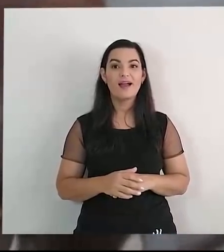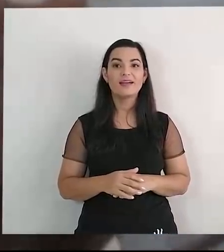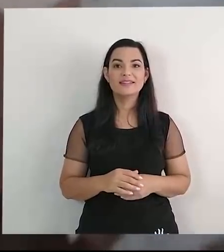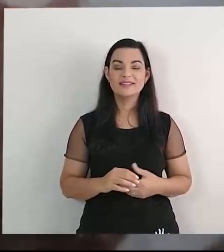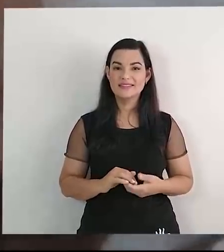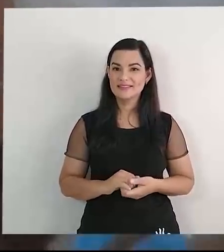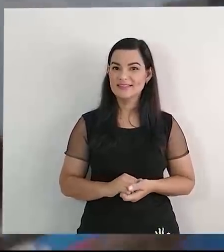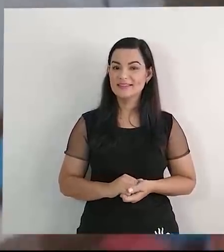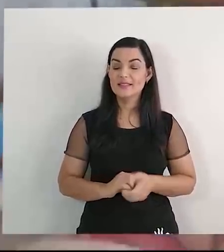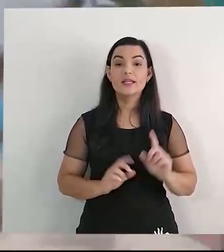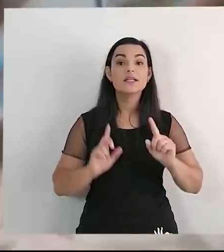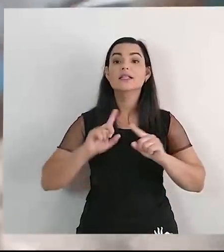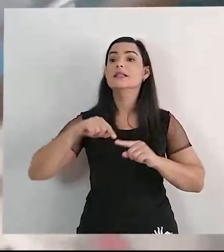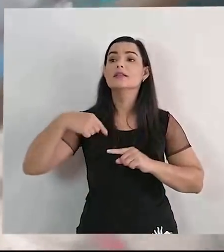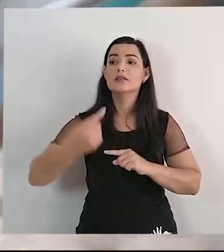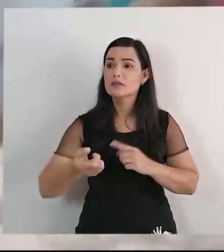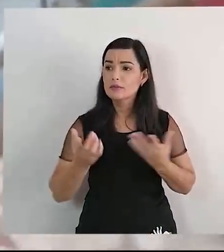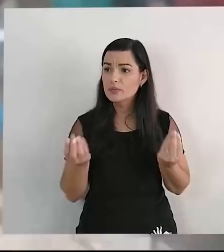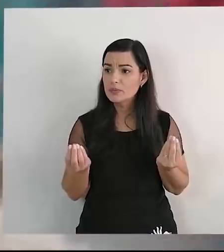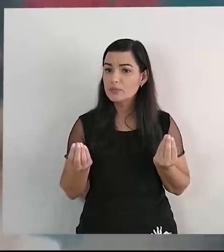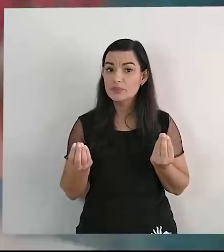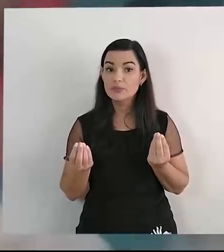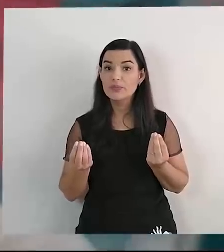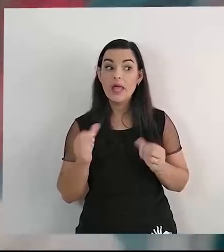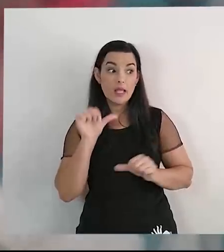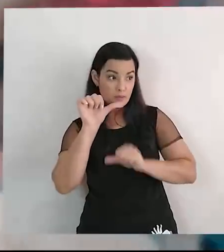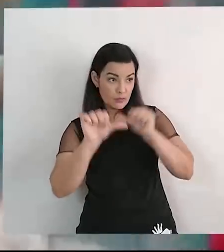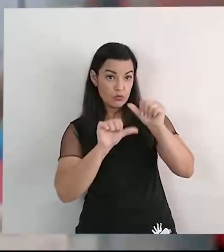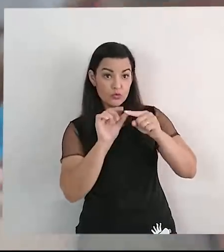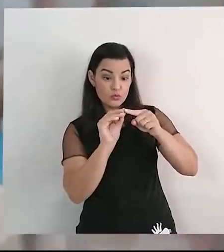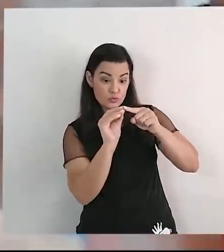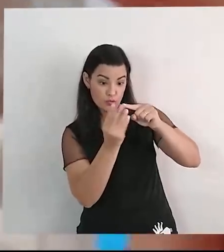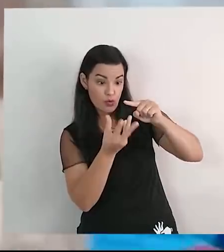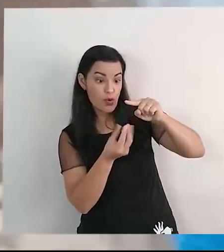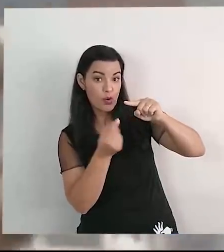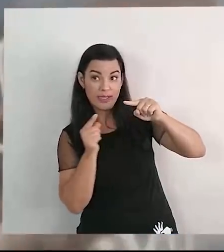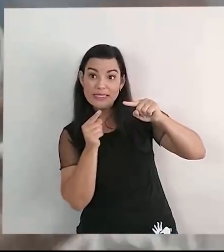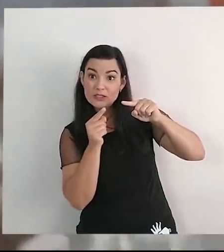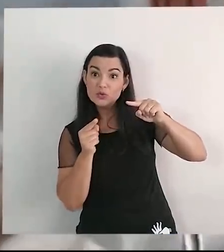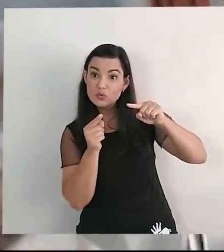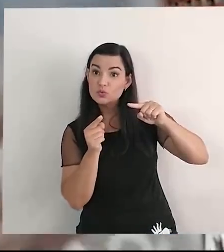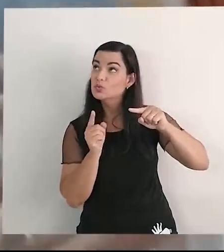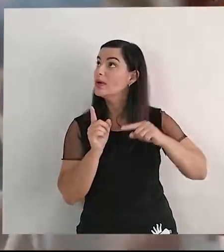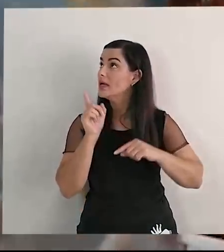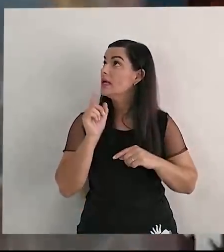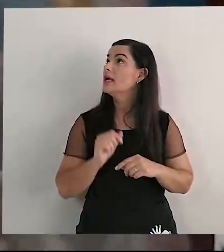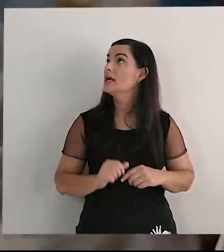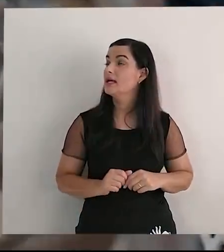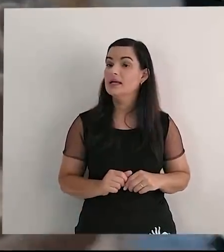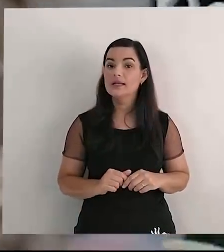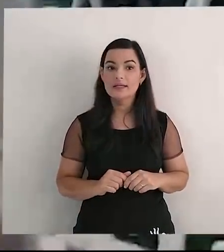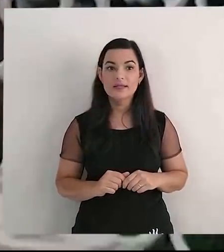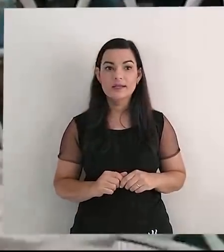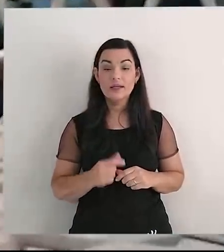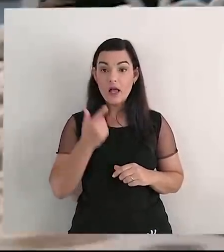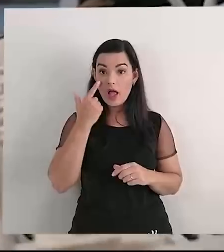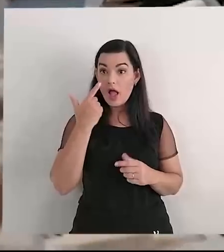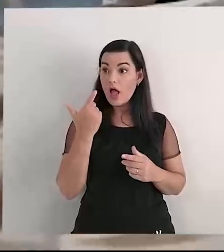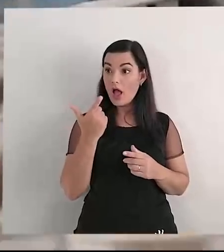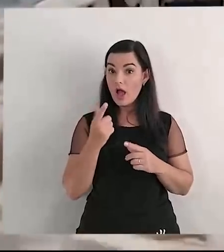depois... Aí elas viraram isso. Elas viraram... Olha que o casulo sem. Esse tá vazio,